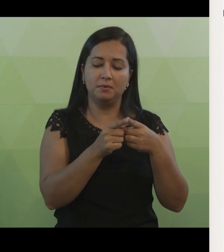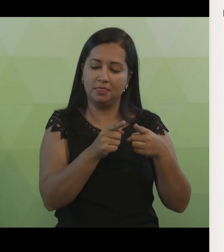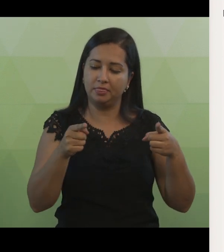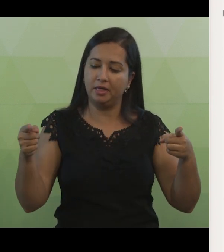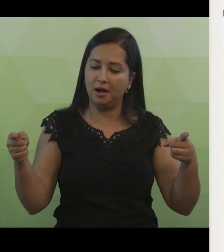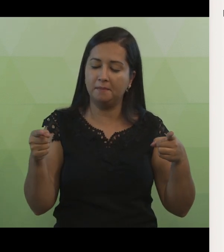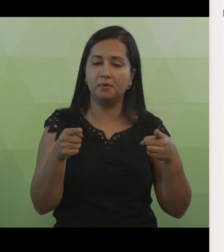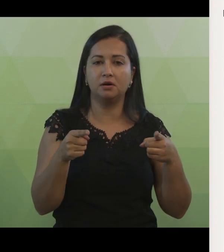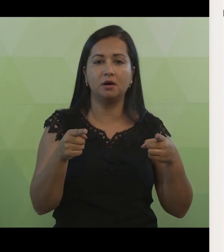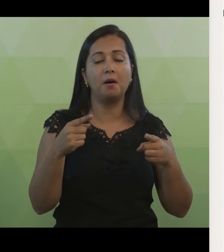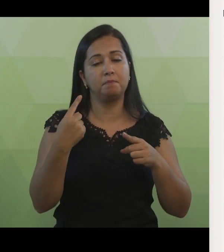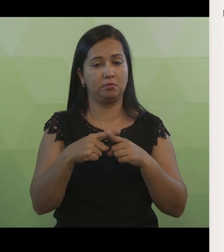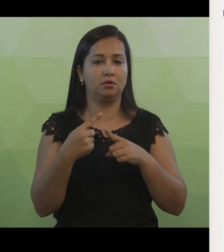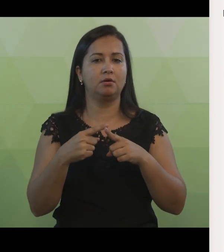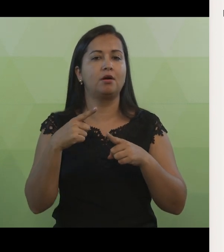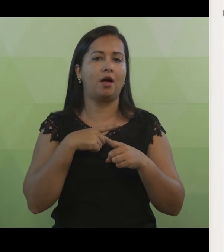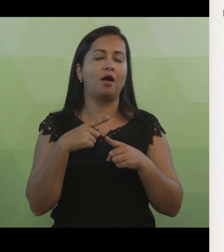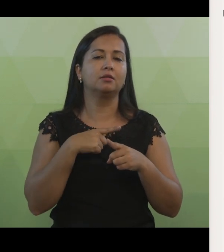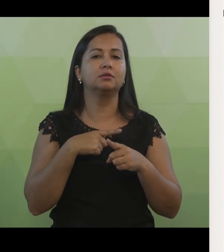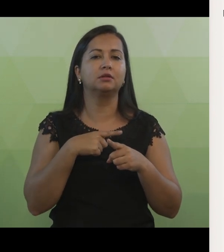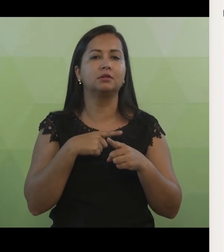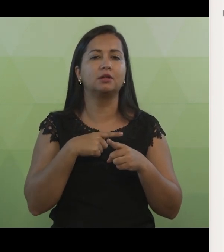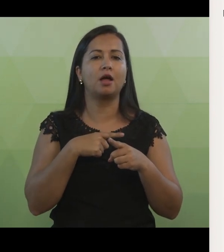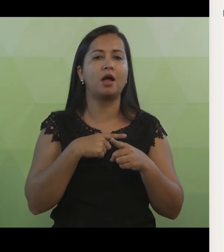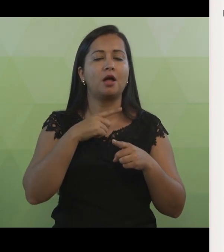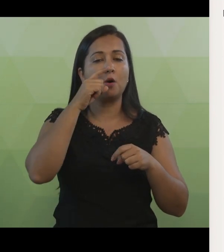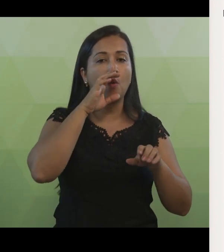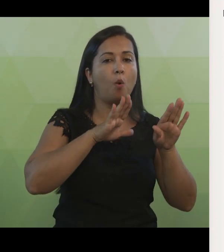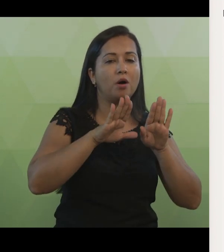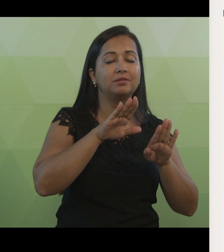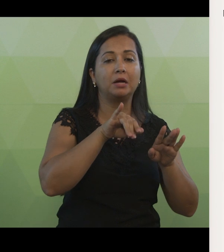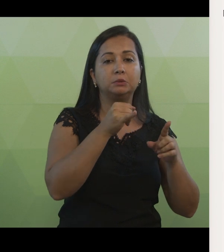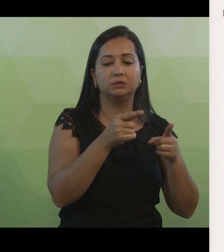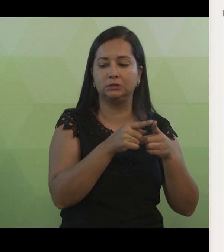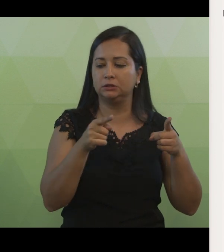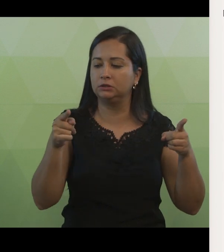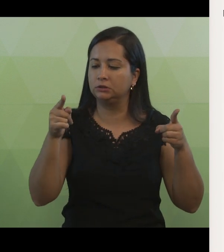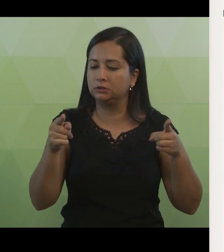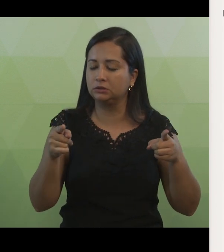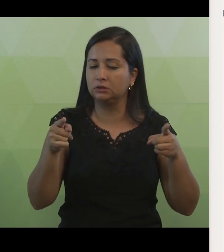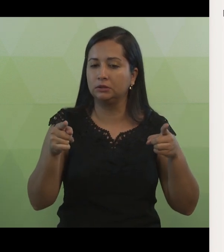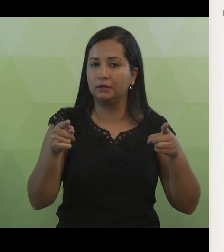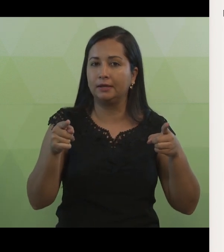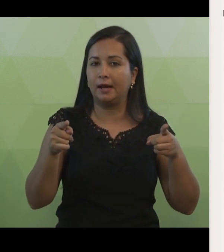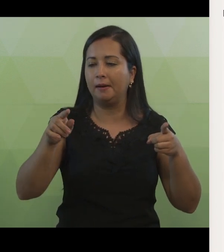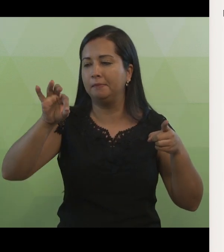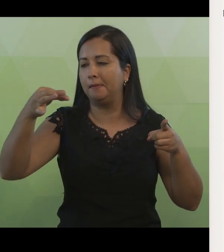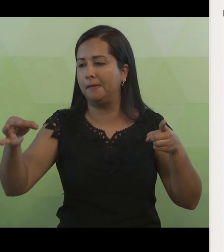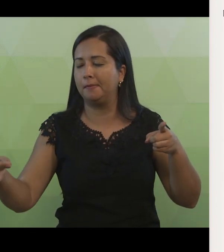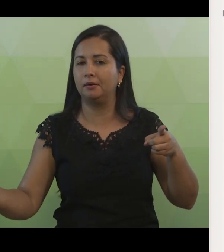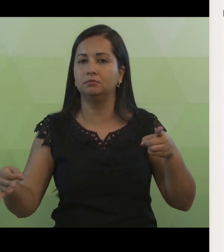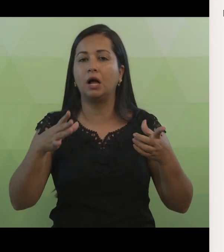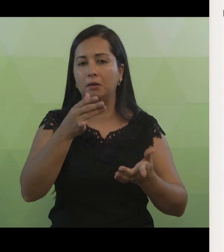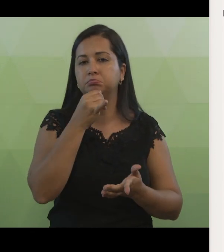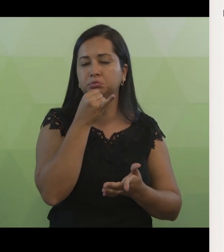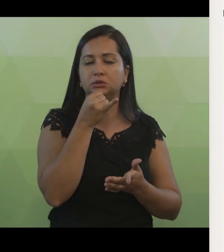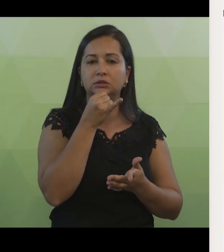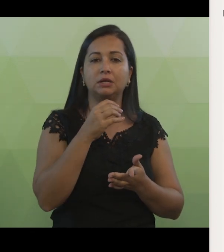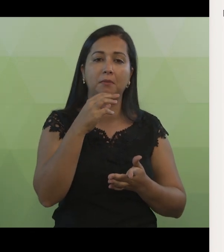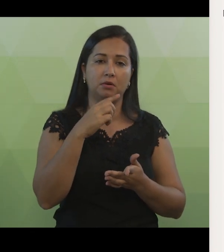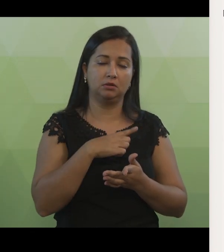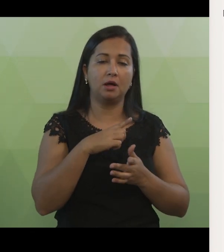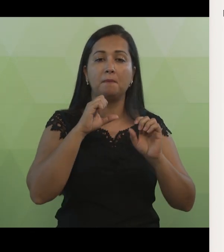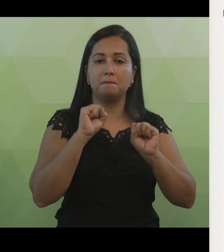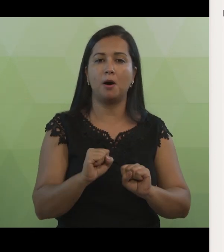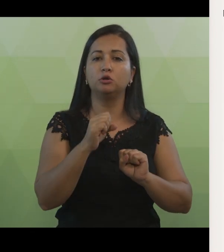valores aceitos, e por isso é necessário tratar casos de extrapolação. Por exemplo, suponhamos que um aplicativo suporte 3 valores em um